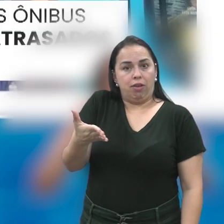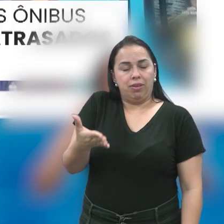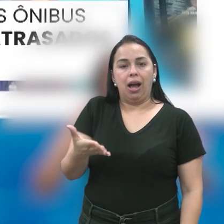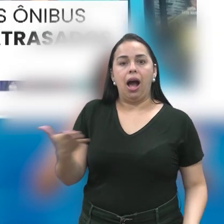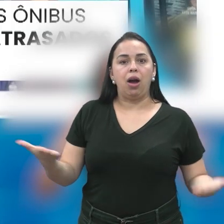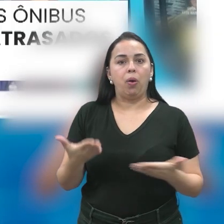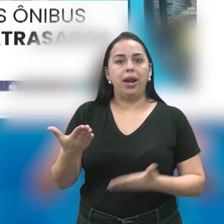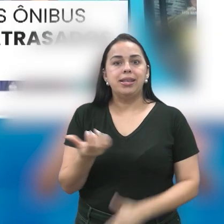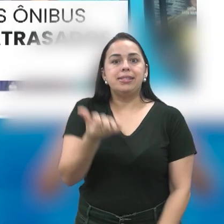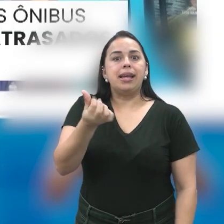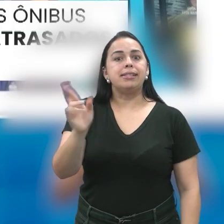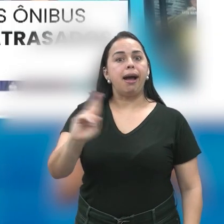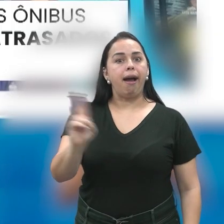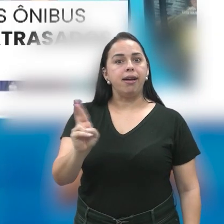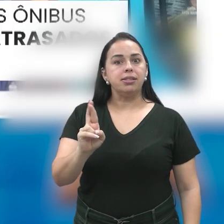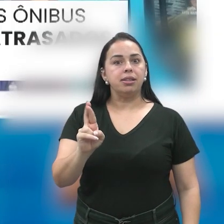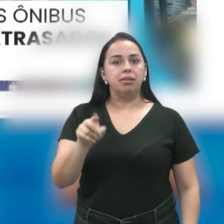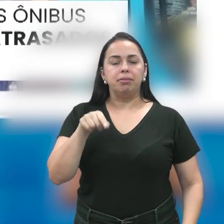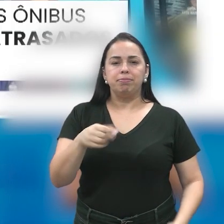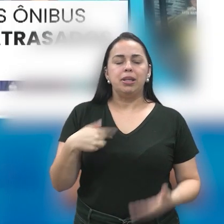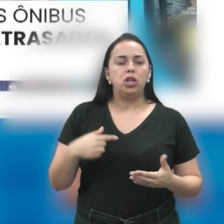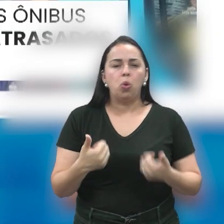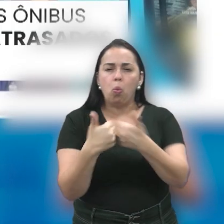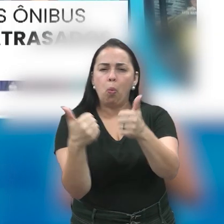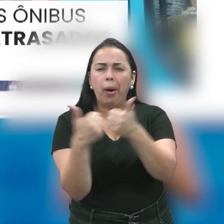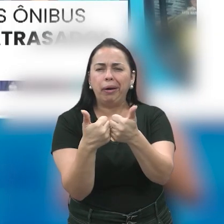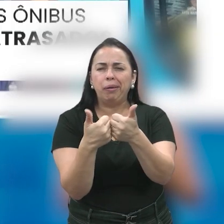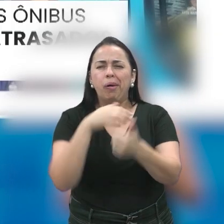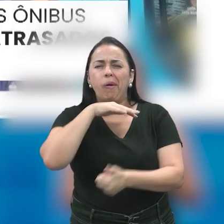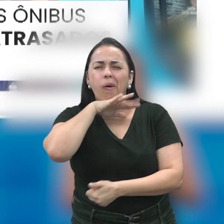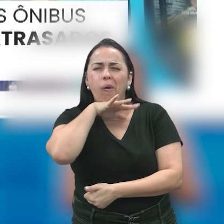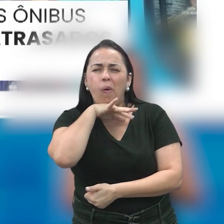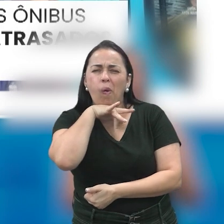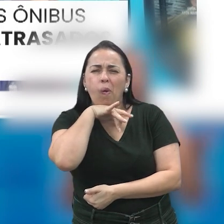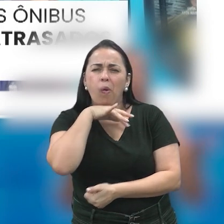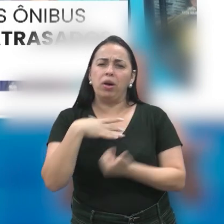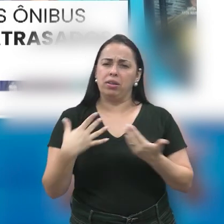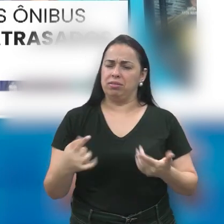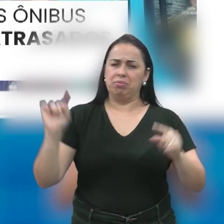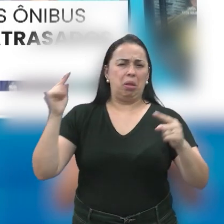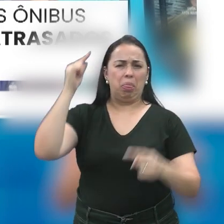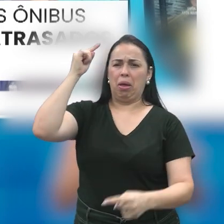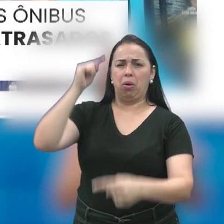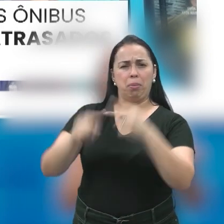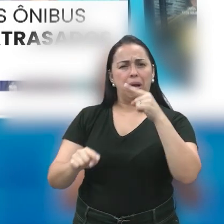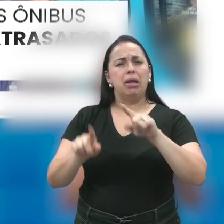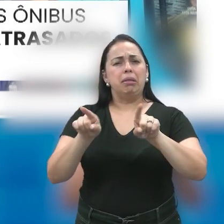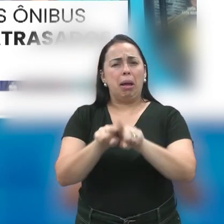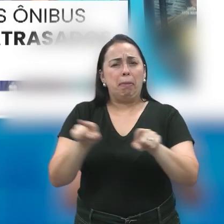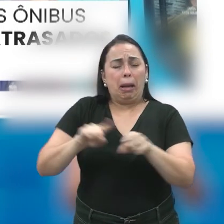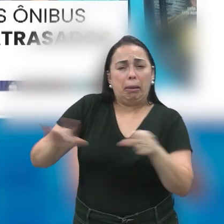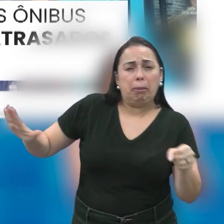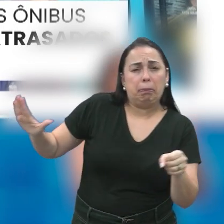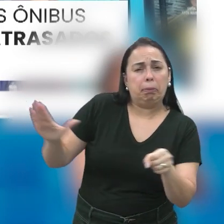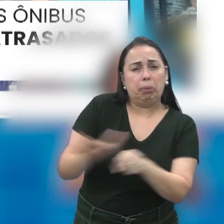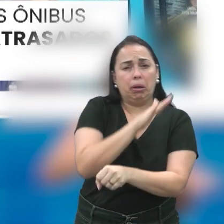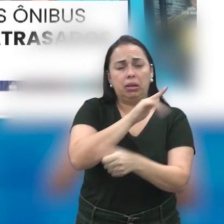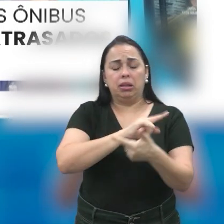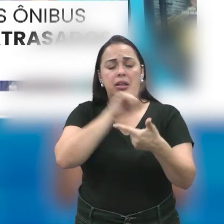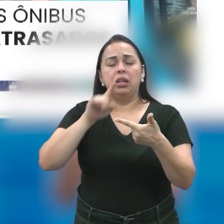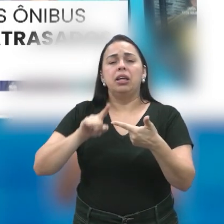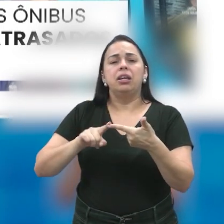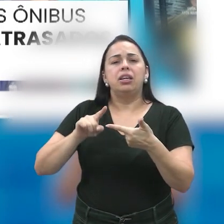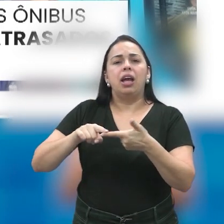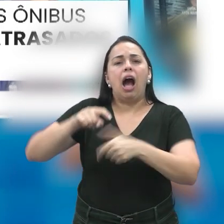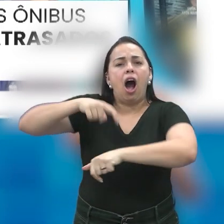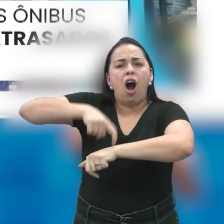passa para R$ 6,00, não reflete a qualidade do serviço. De acordo com a Amélia, a população ainda enfrenta superlotação, falta